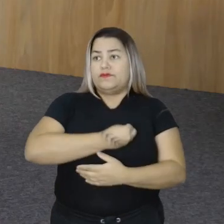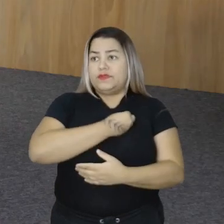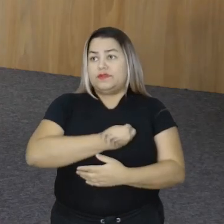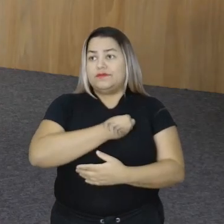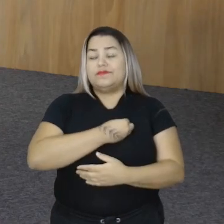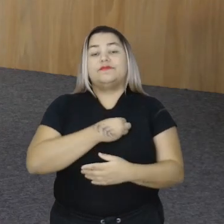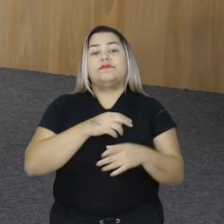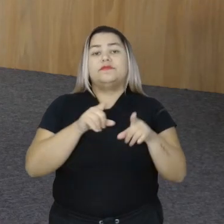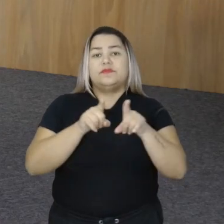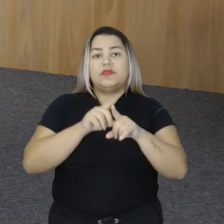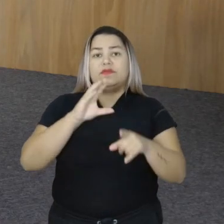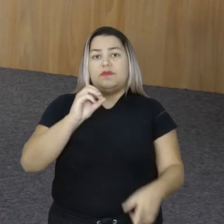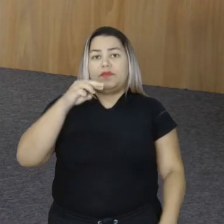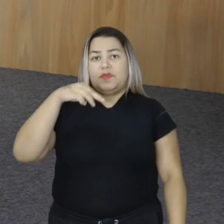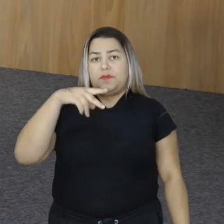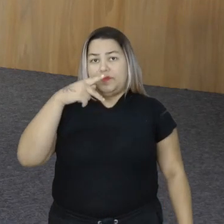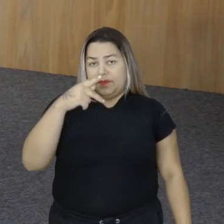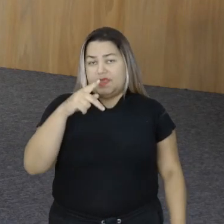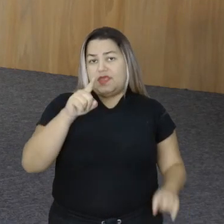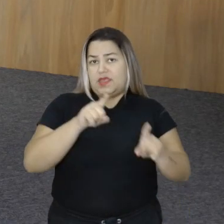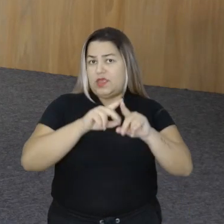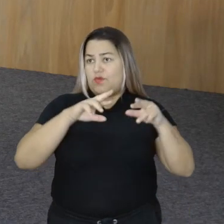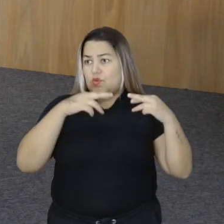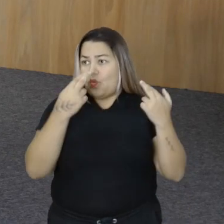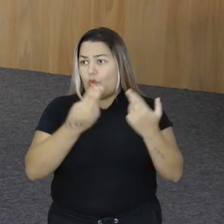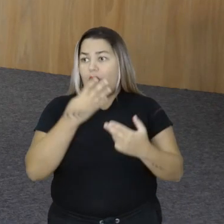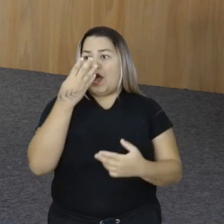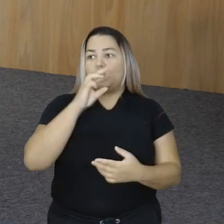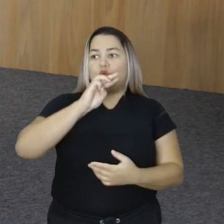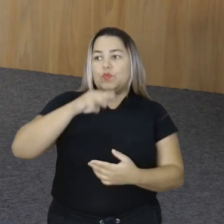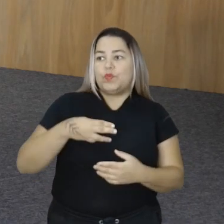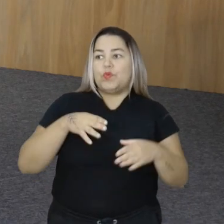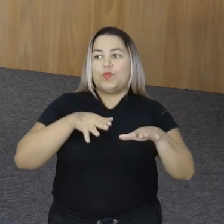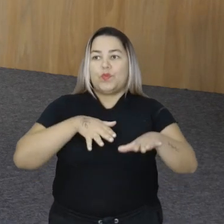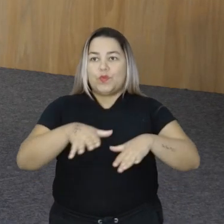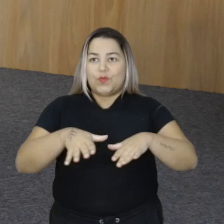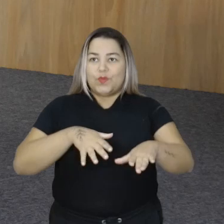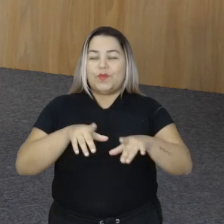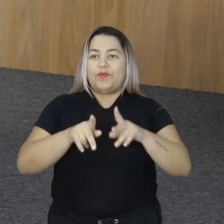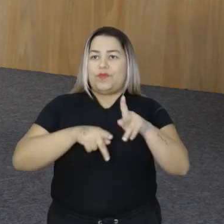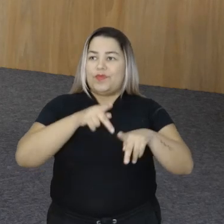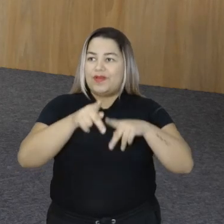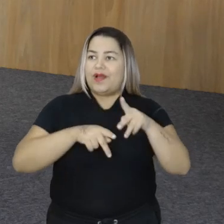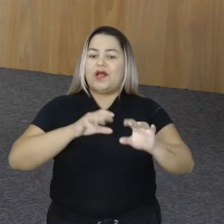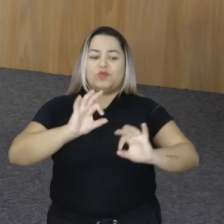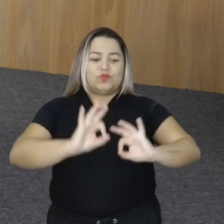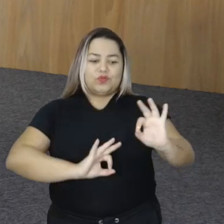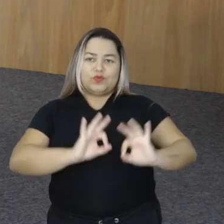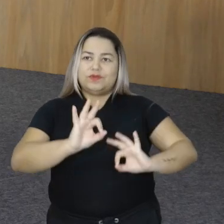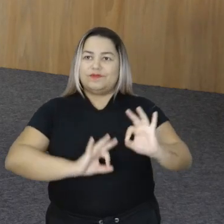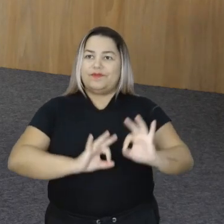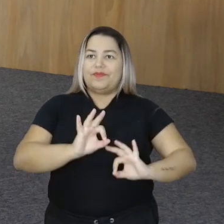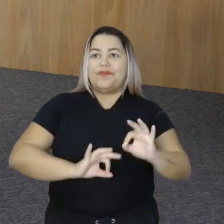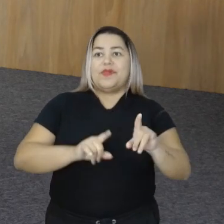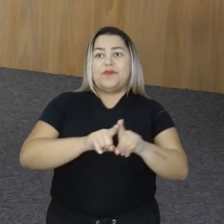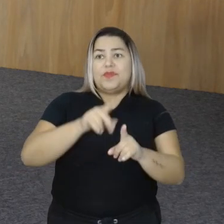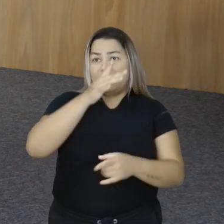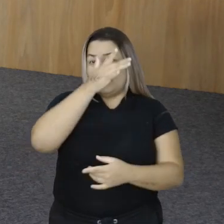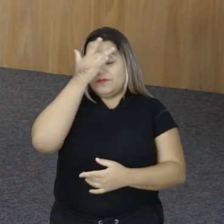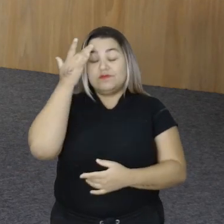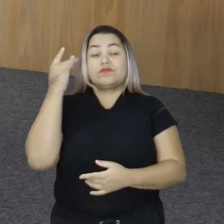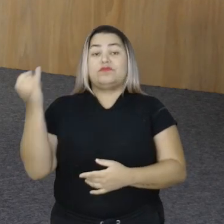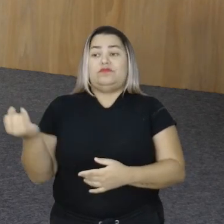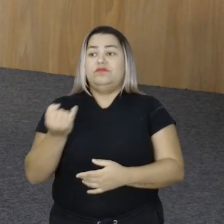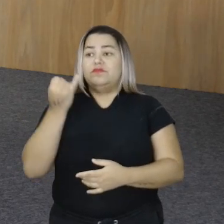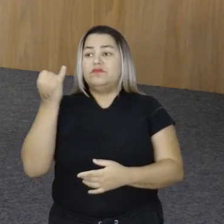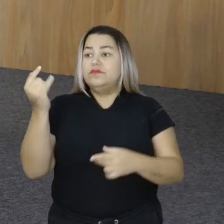Maravilha, Raimundo. E a CMP, ela reúne 4.000 movimentos populares, é bastante organização, bastante gente. Qual a importância